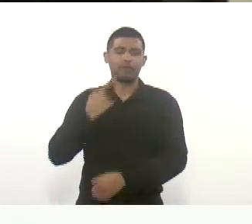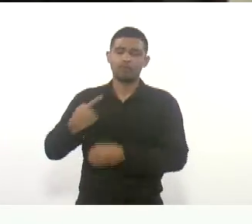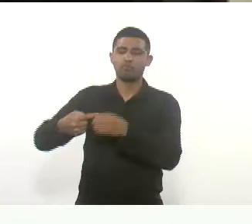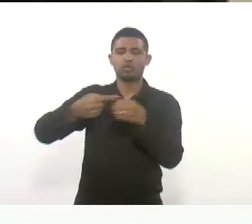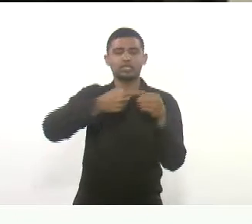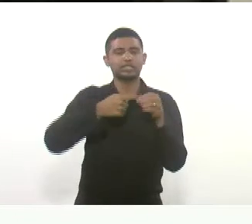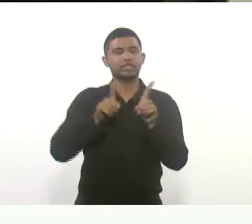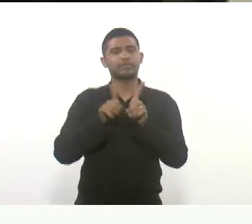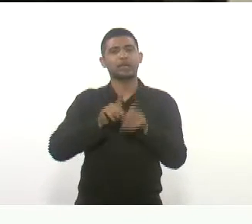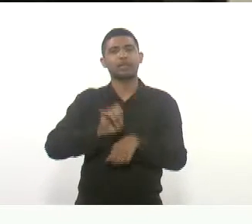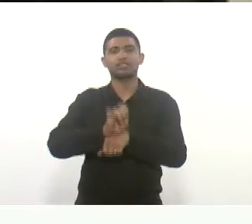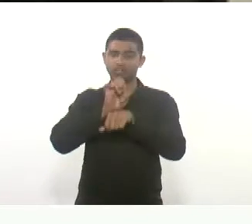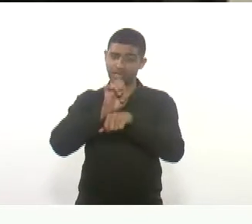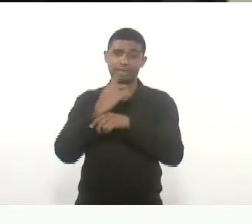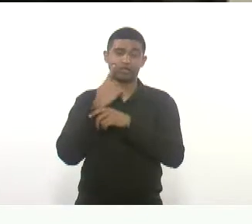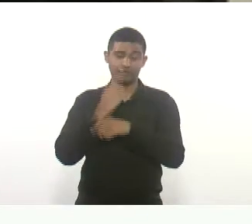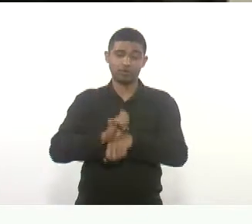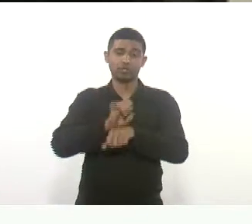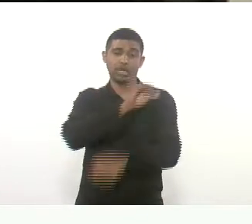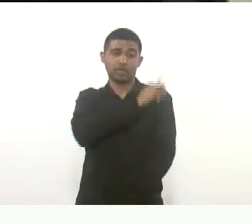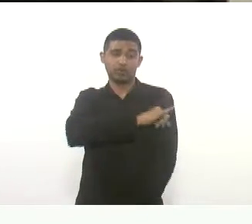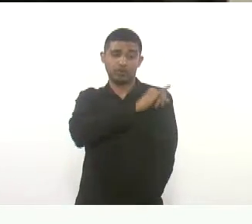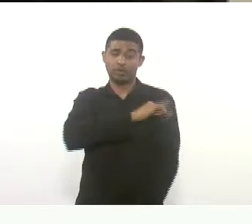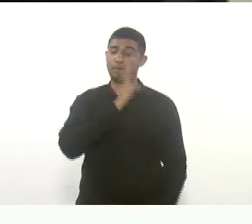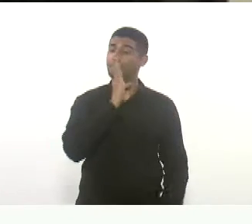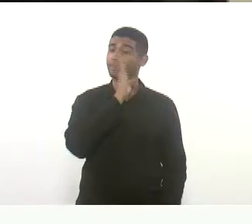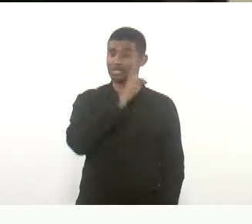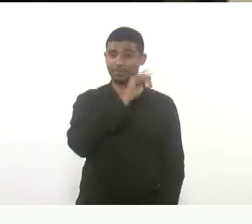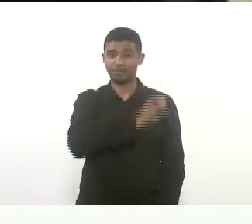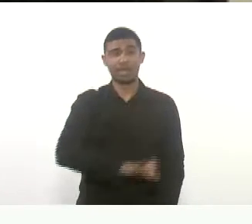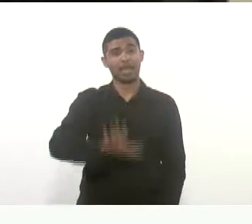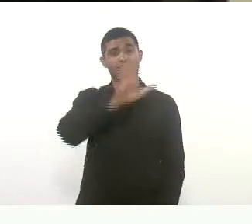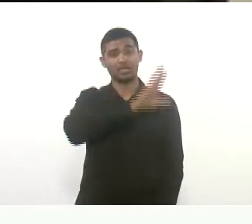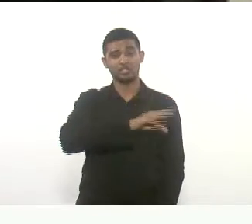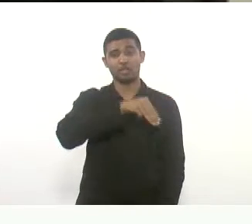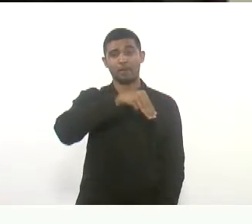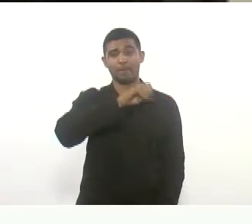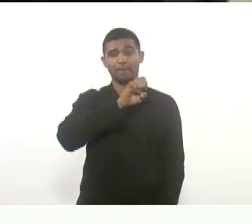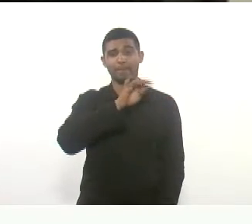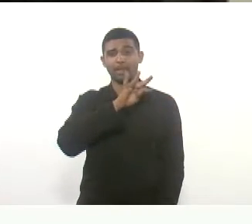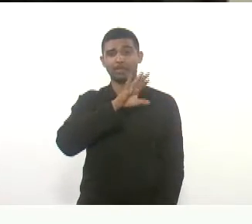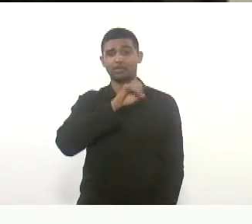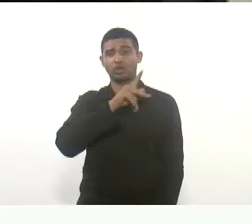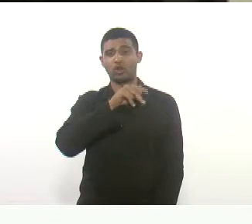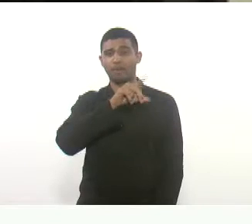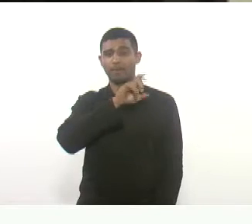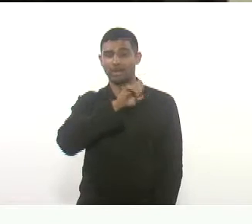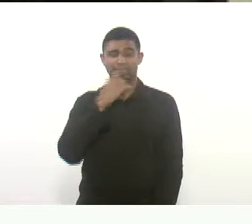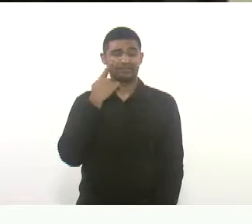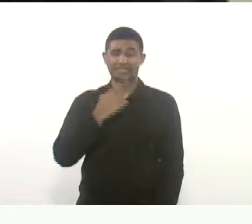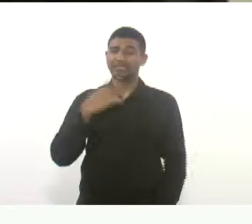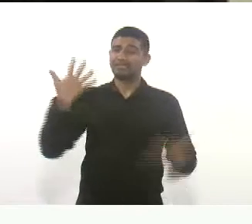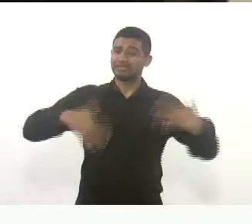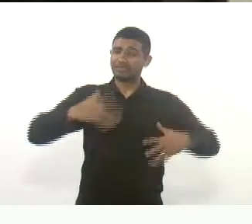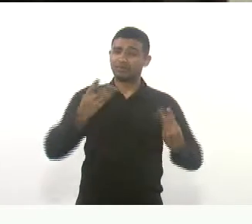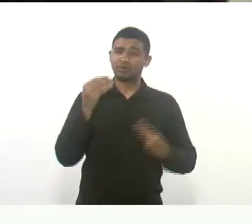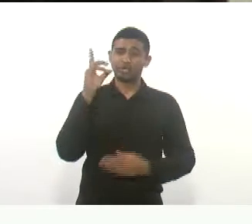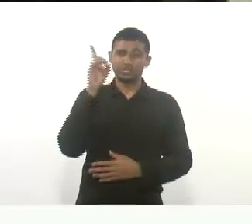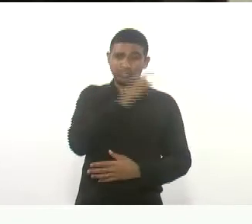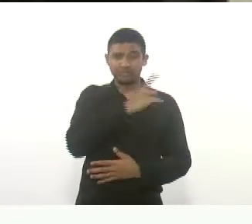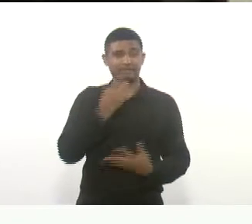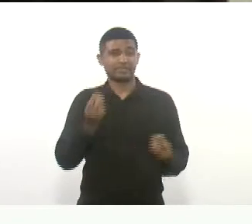e Estado. O Estado do Rio de Janeiro, principalmente na região metropolitana, tem uma dificuldade muito grande